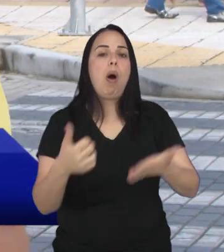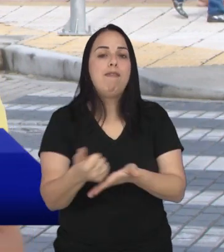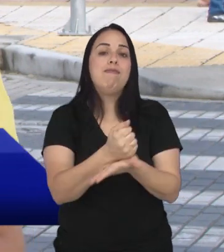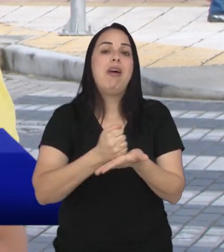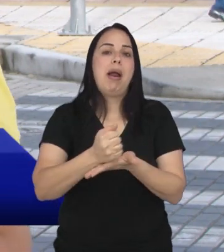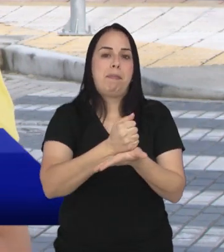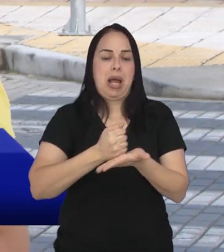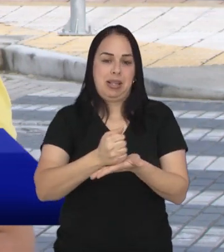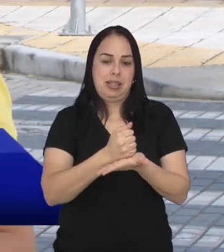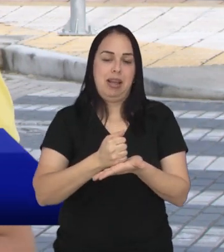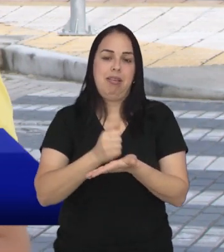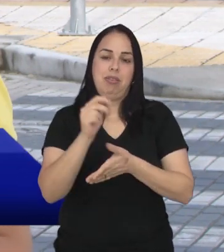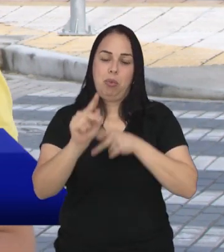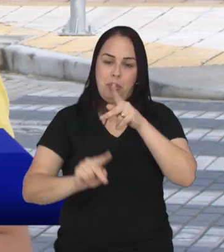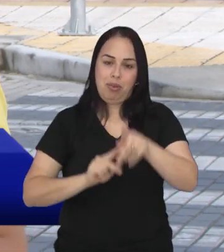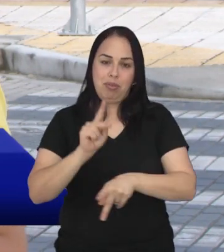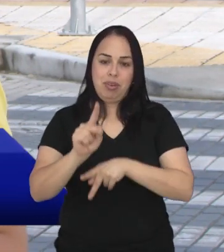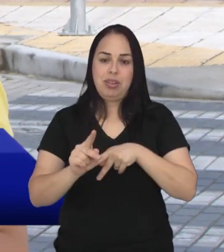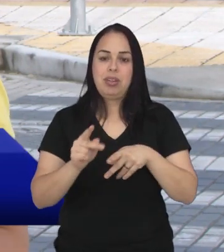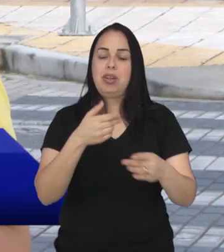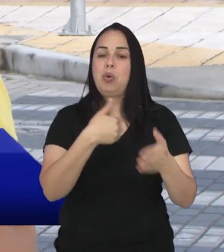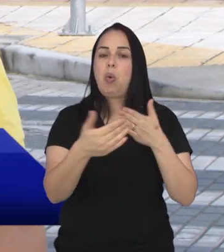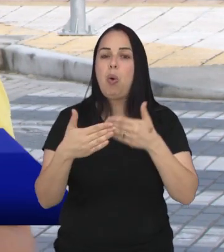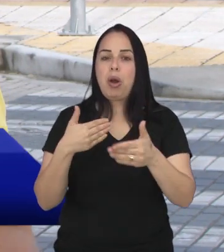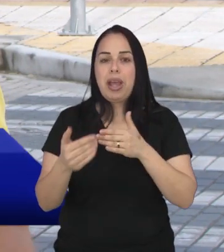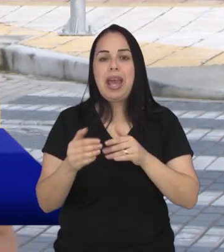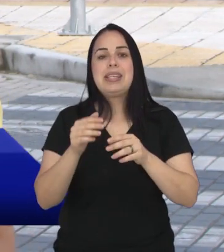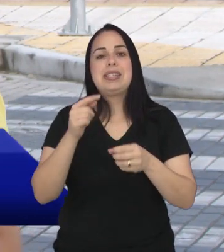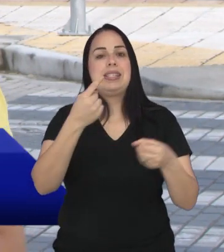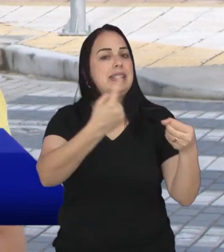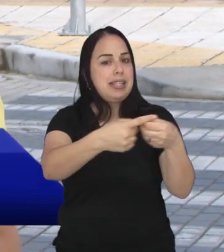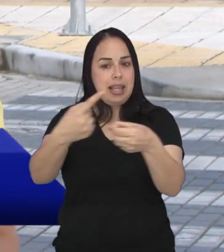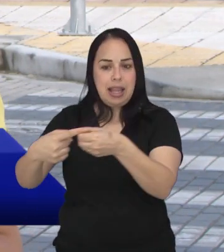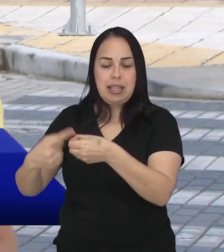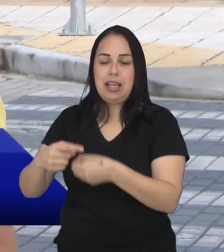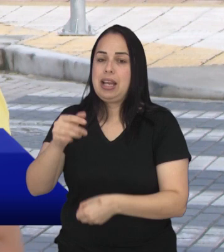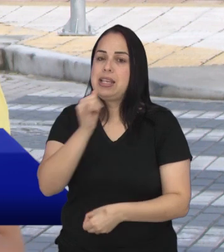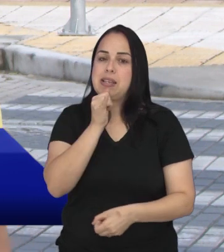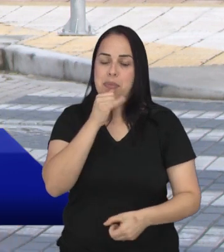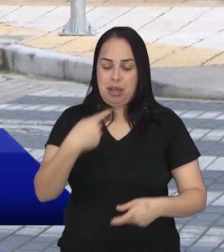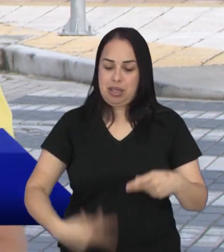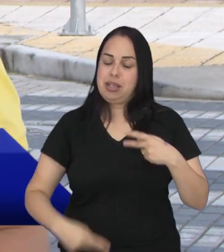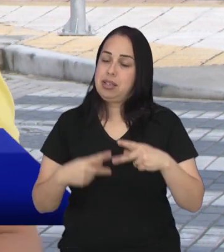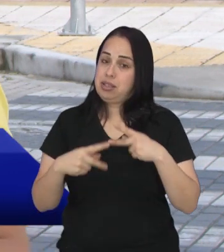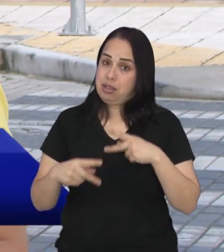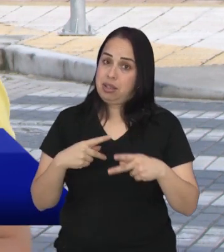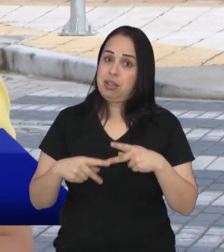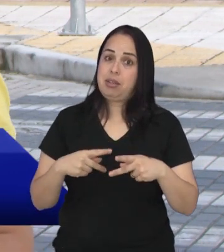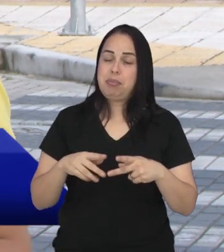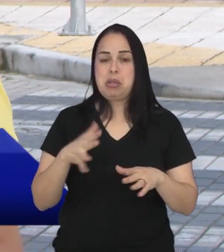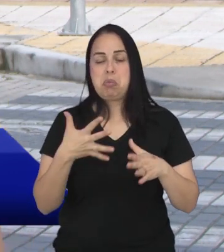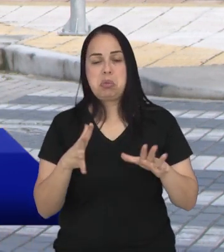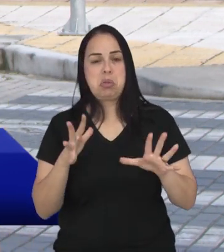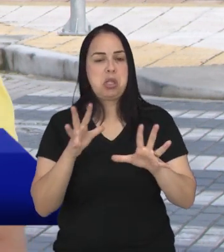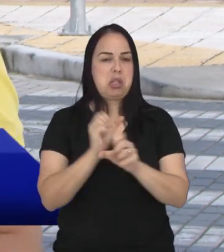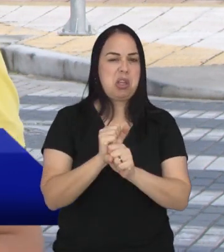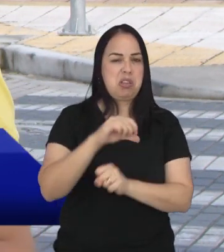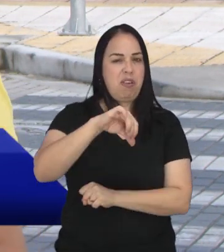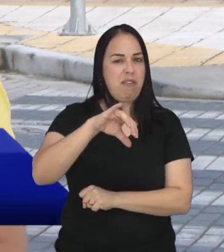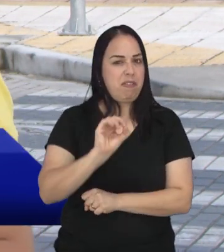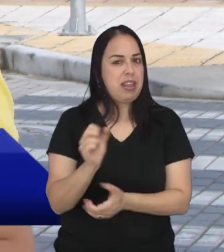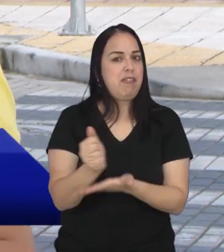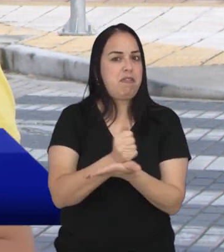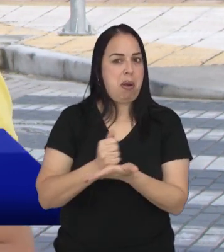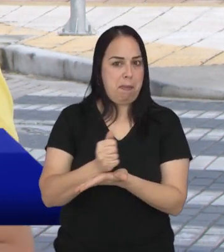ali o local onde ficam as farmácias populares em qualquer em Qualquer que seja a cidade usando o exemplo aqui para São José dos Campos que são